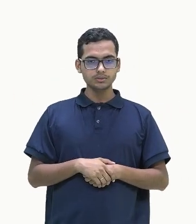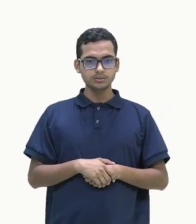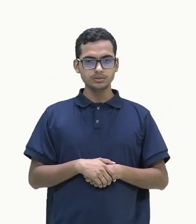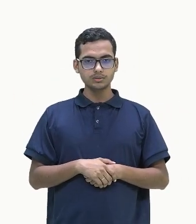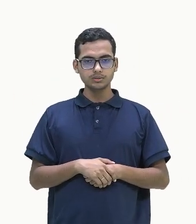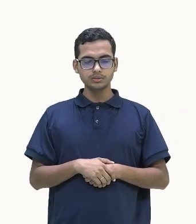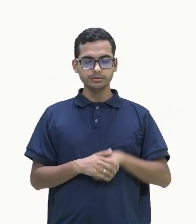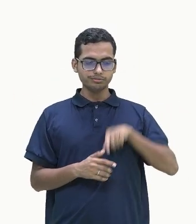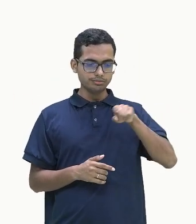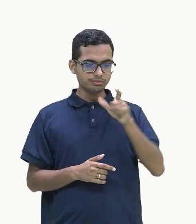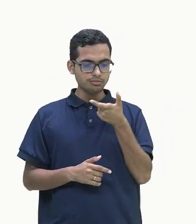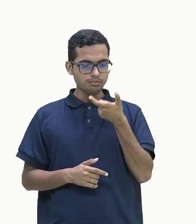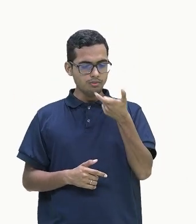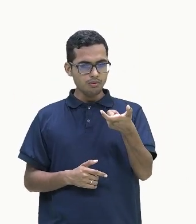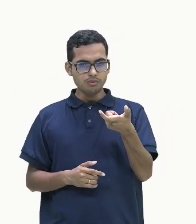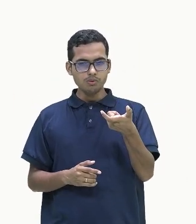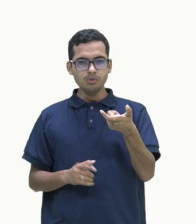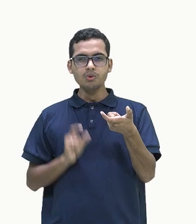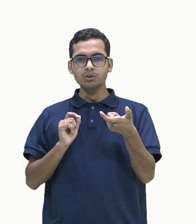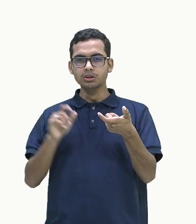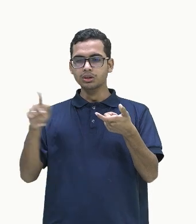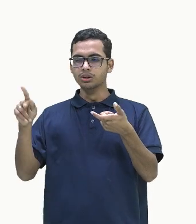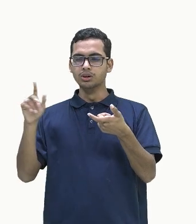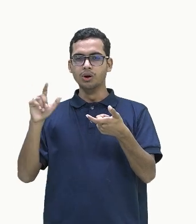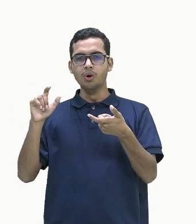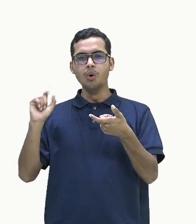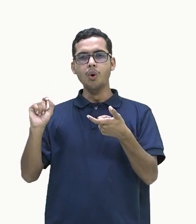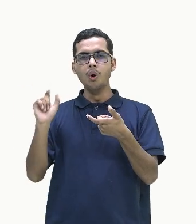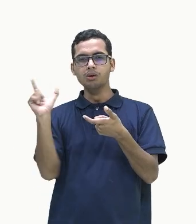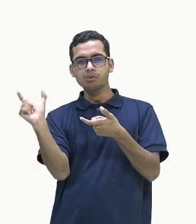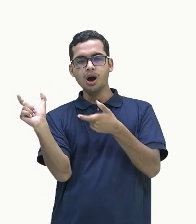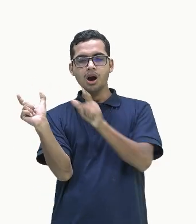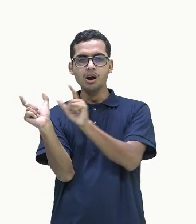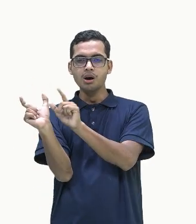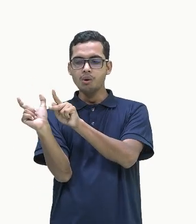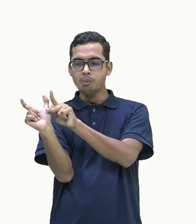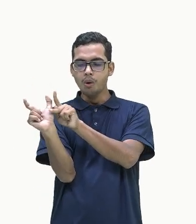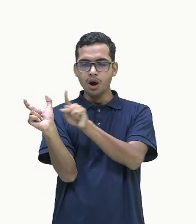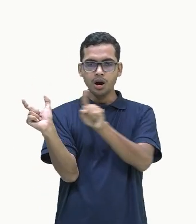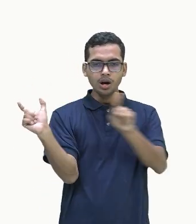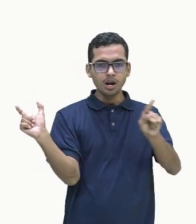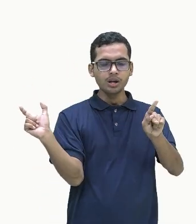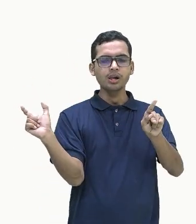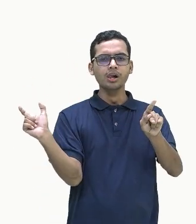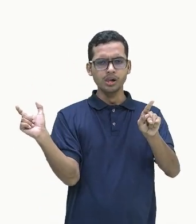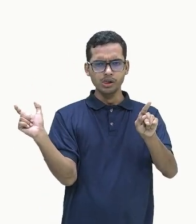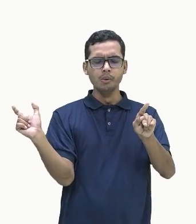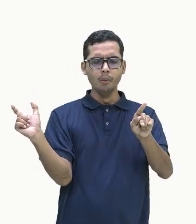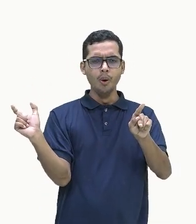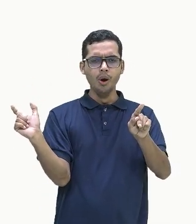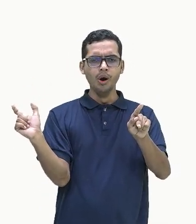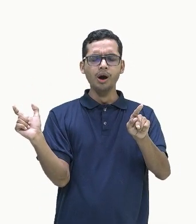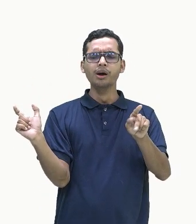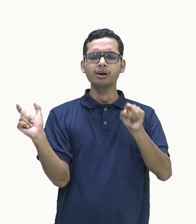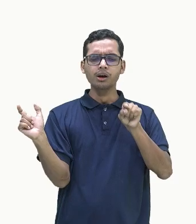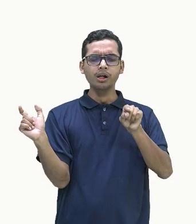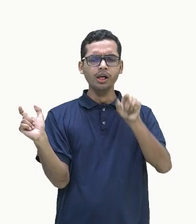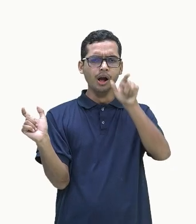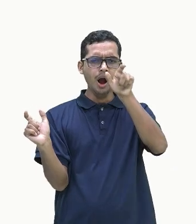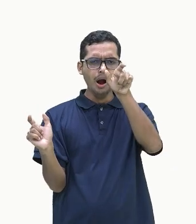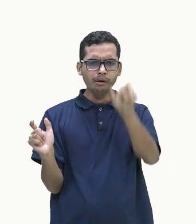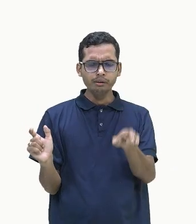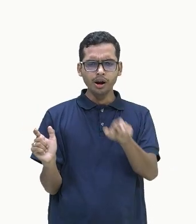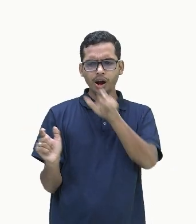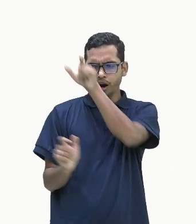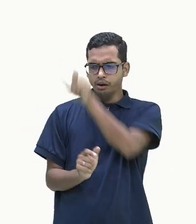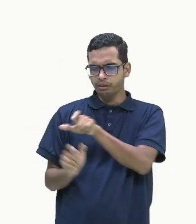predicativo do sujeito. Vou colocar aqui só a sigla, tá? Predicativo do sujeito. E aí, este outro verbo